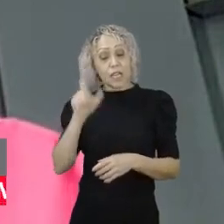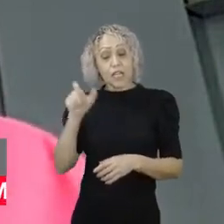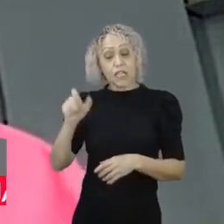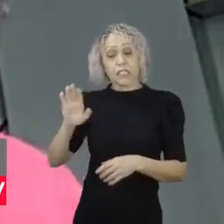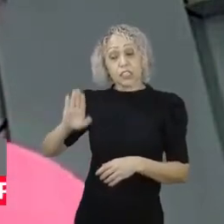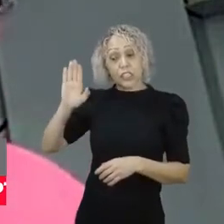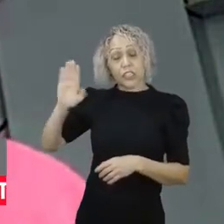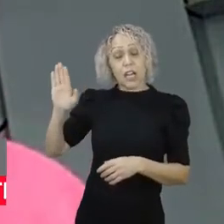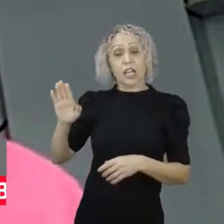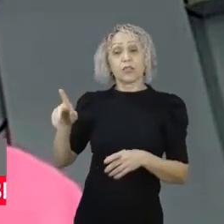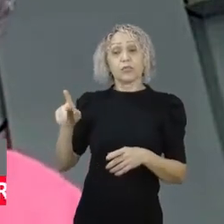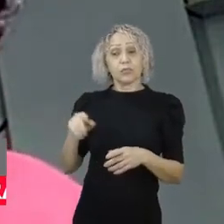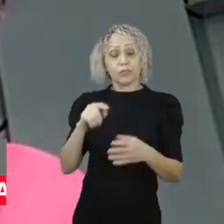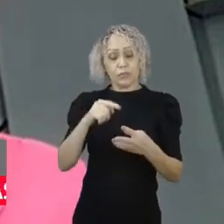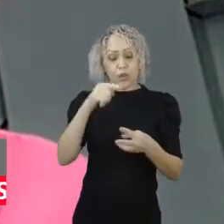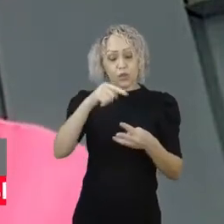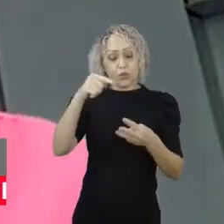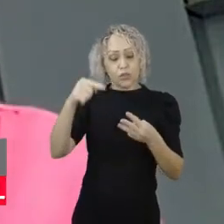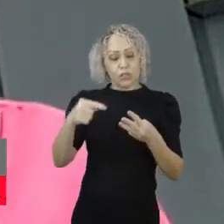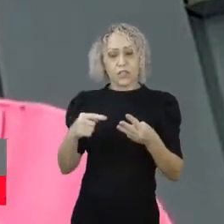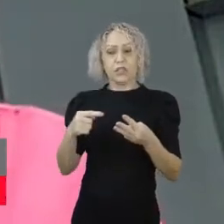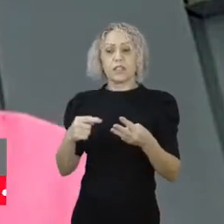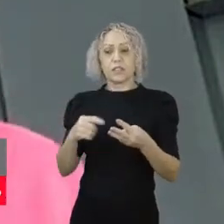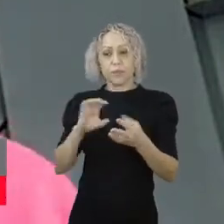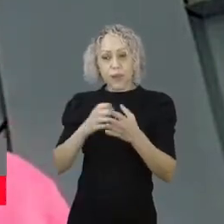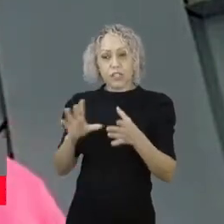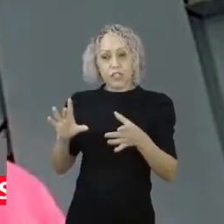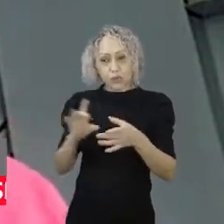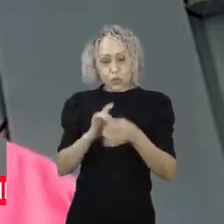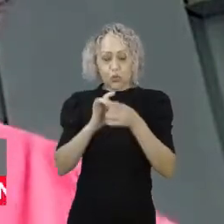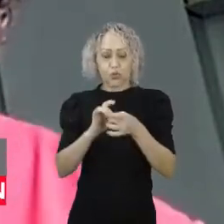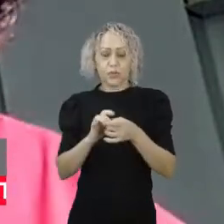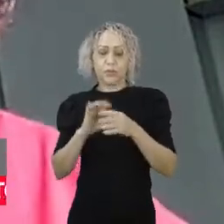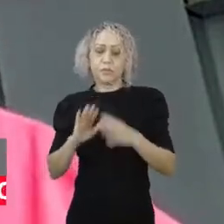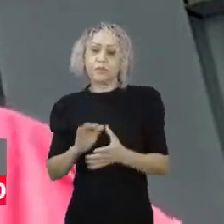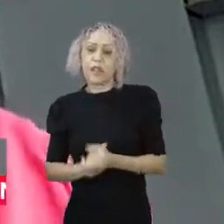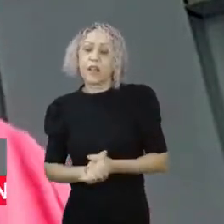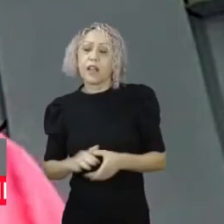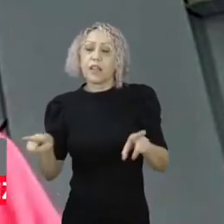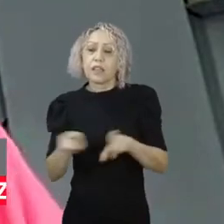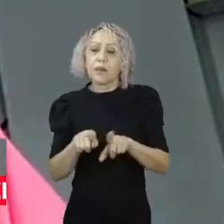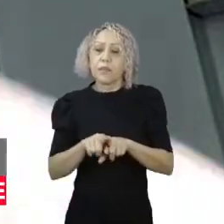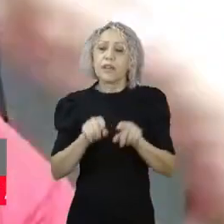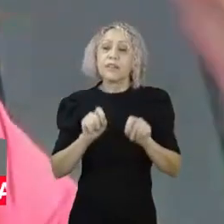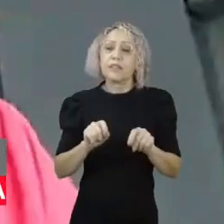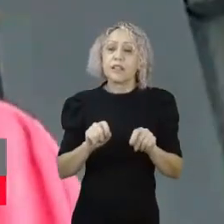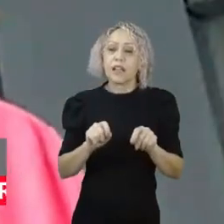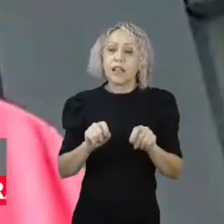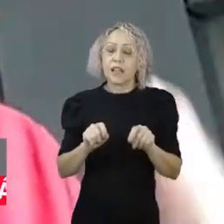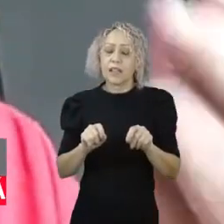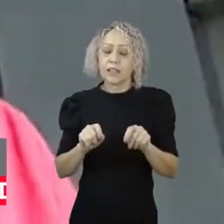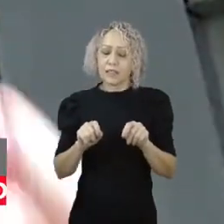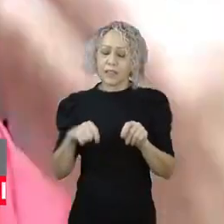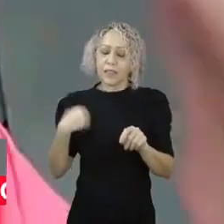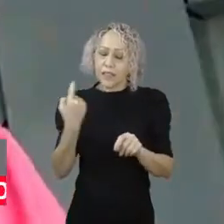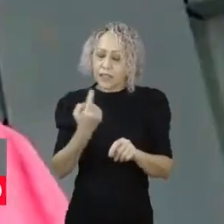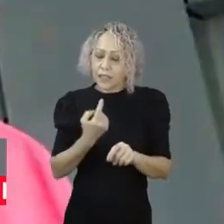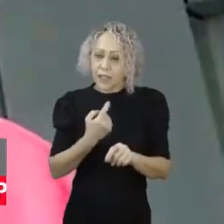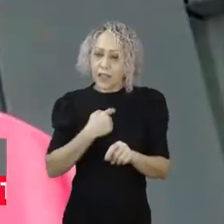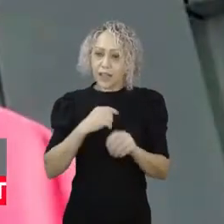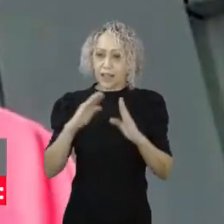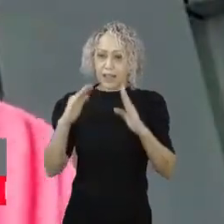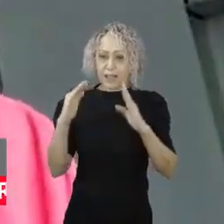da Casa 13, onde a nossa Secretaria de Comunicação, nosso secretário Gilmar Távora, também vai mostrar